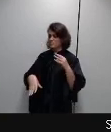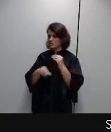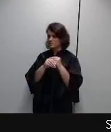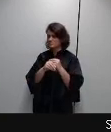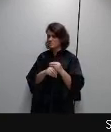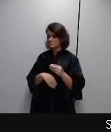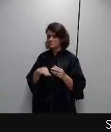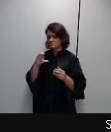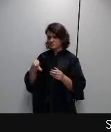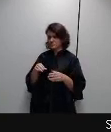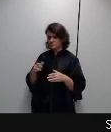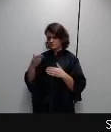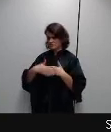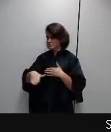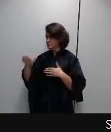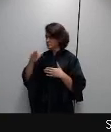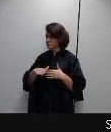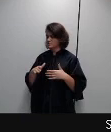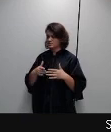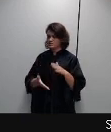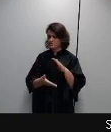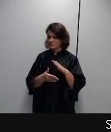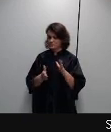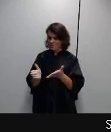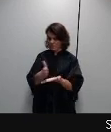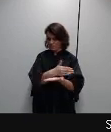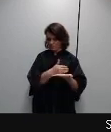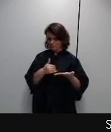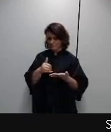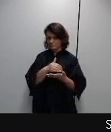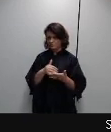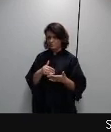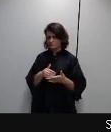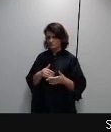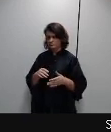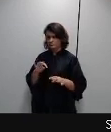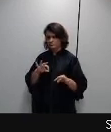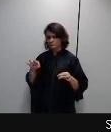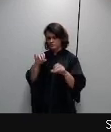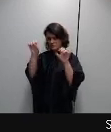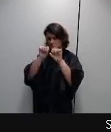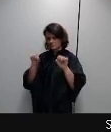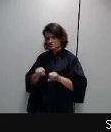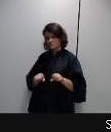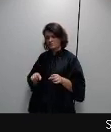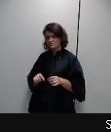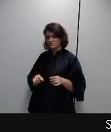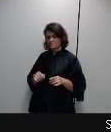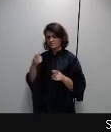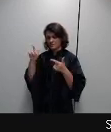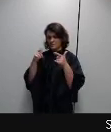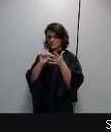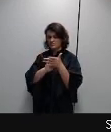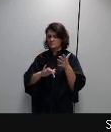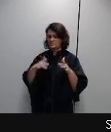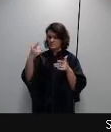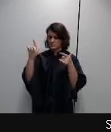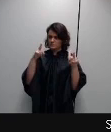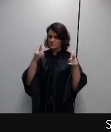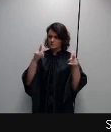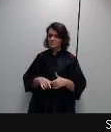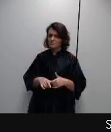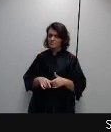decorrência do recolhimento indevido a título de PIS e cofins na sistemática da não-cumulatividade sobre este ponto não há